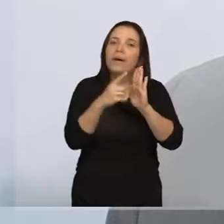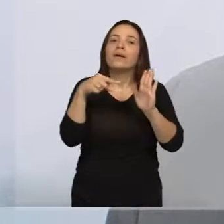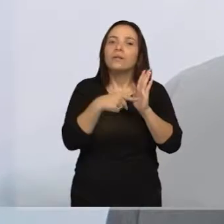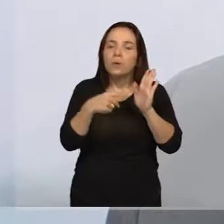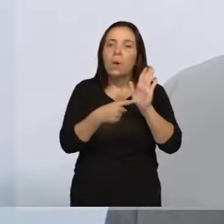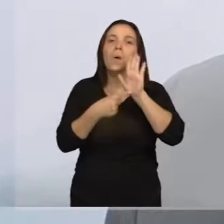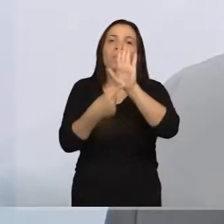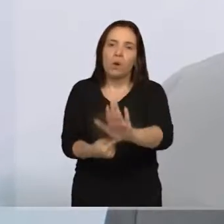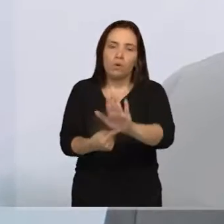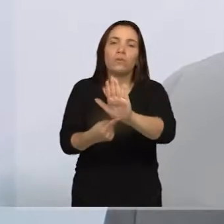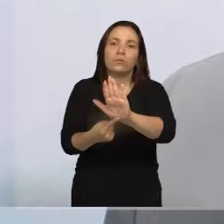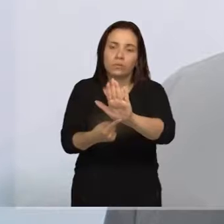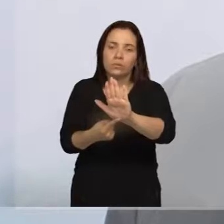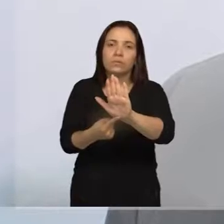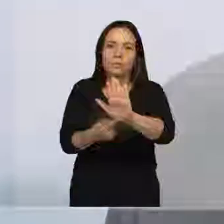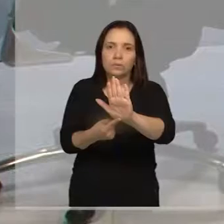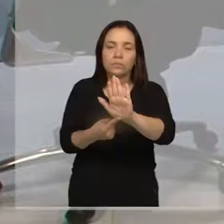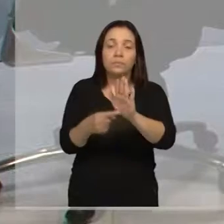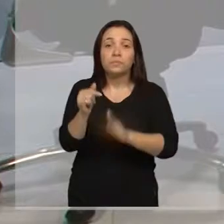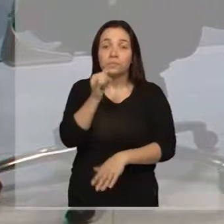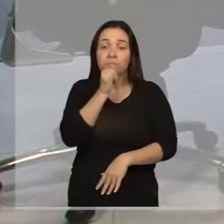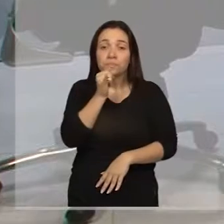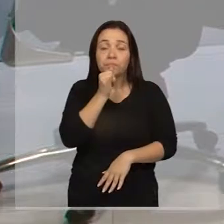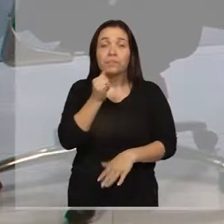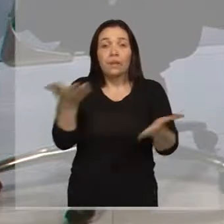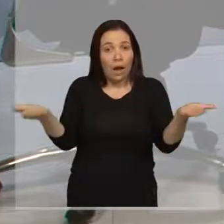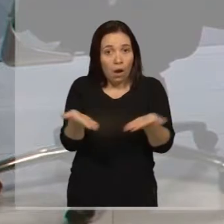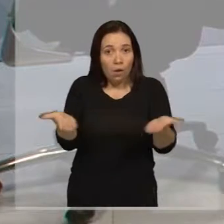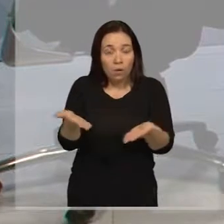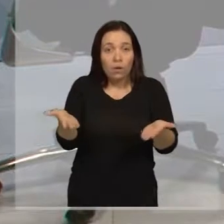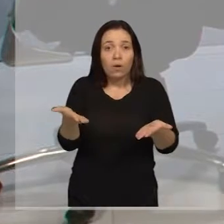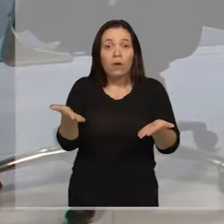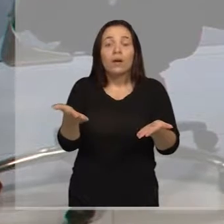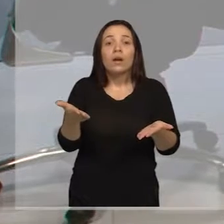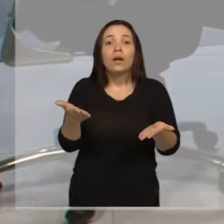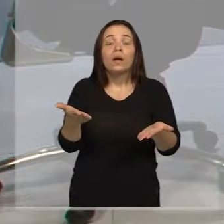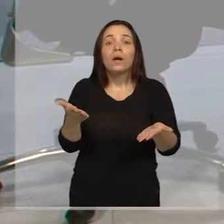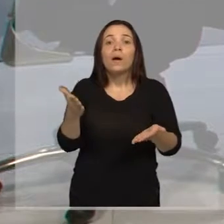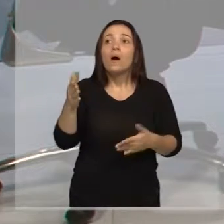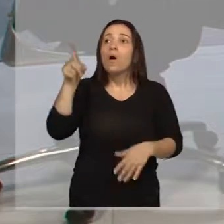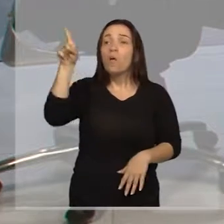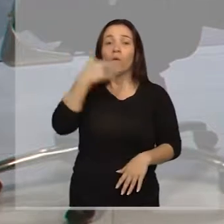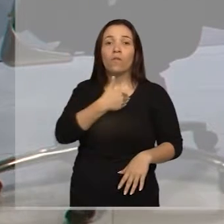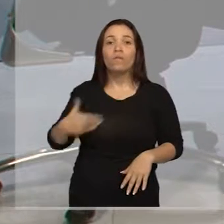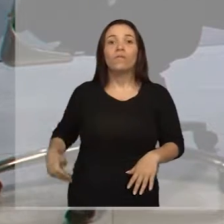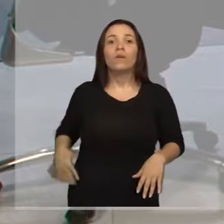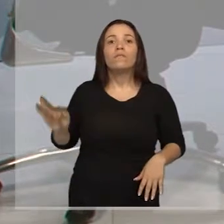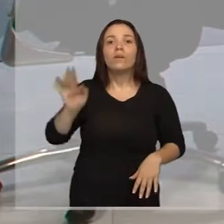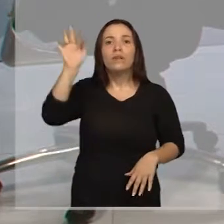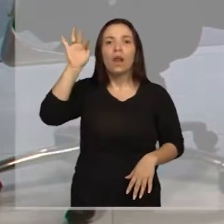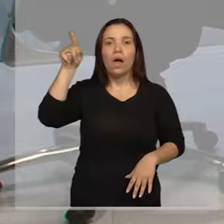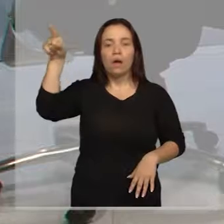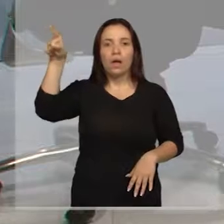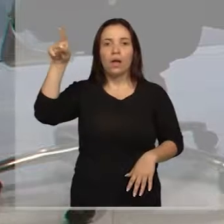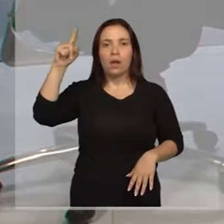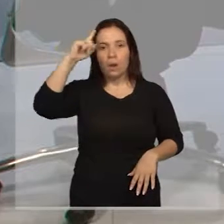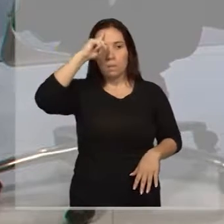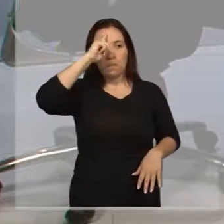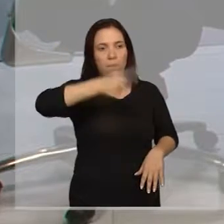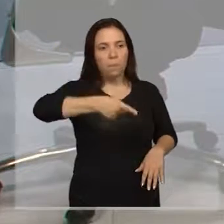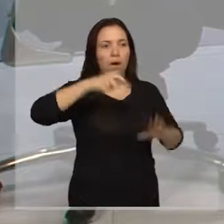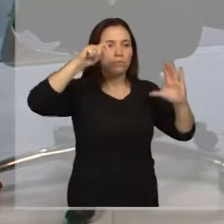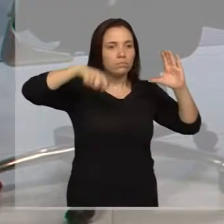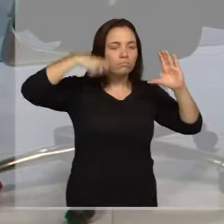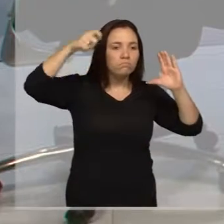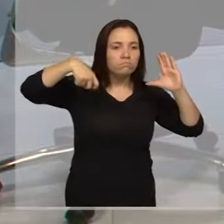certo? Quer dizer, o Estado agora vai dizer o que você pode saber. A imprensa não pode